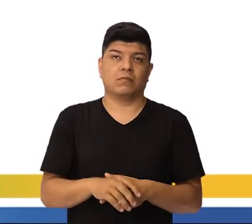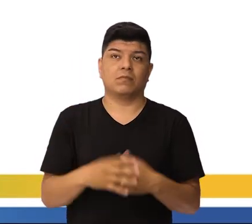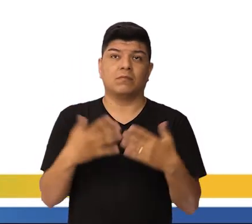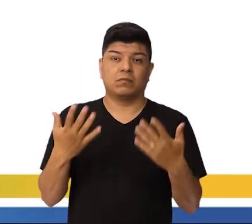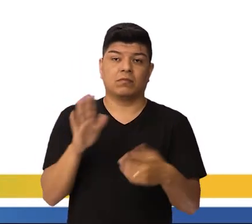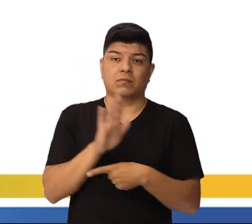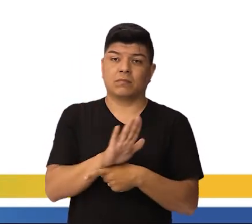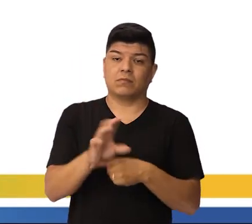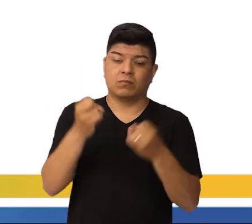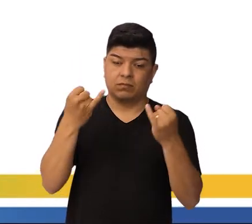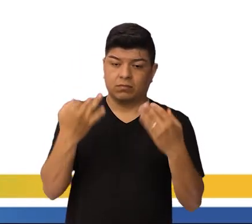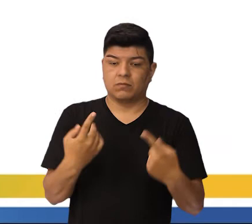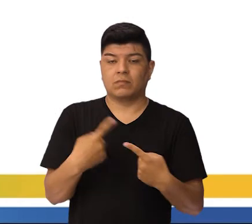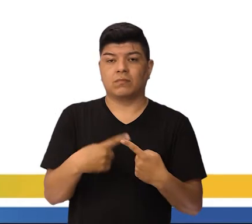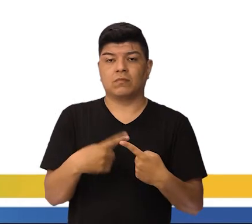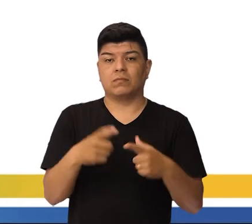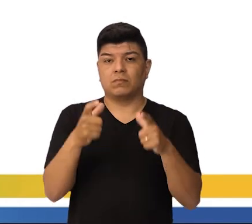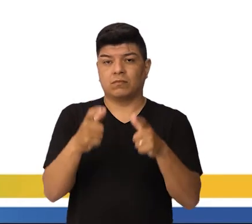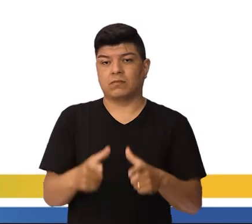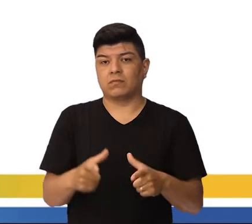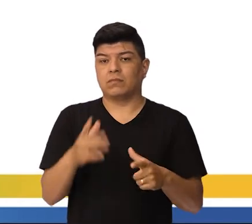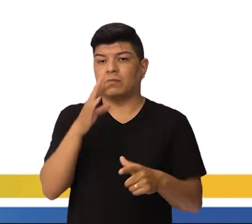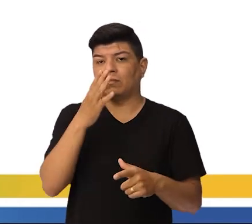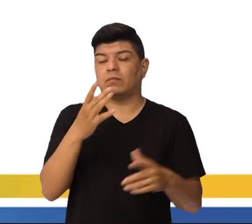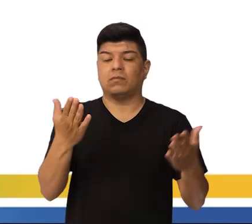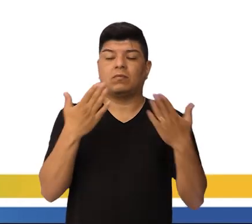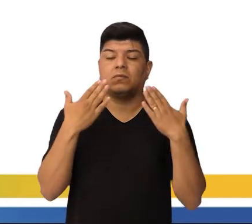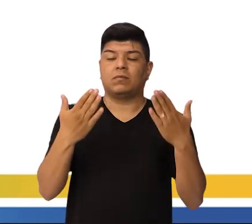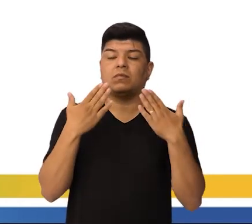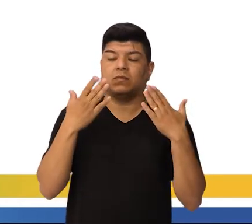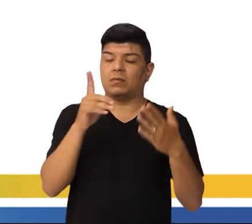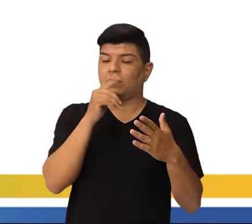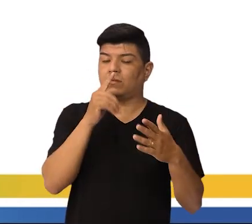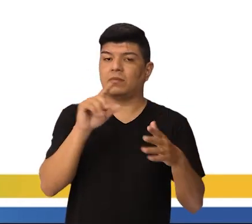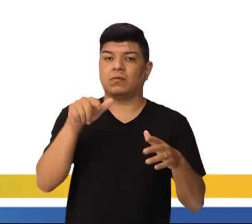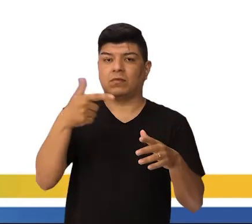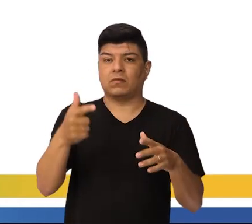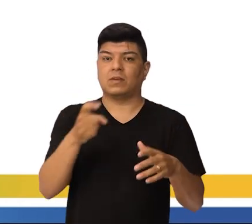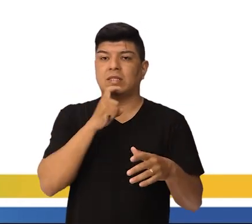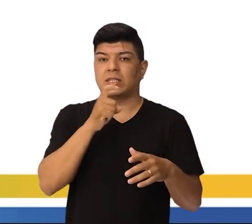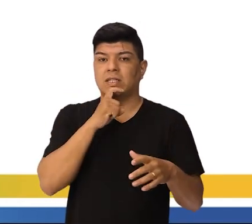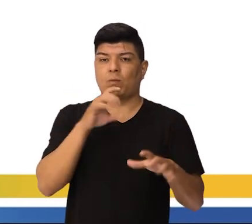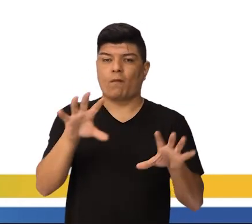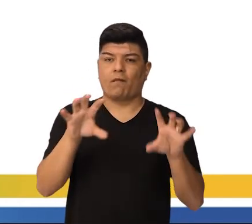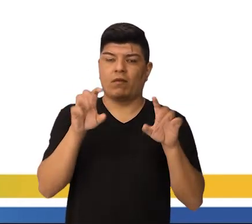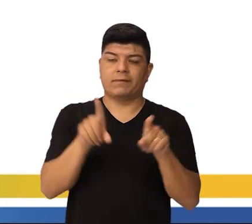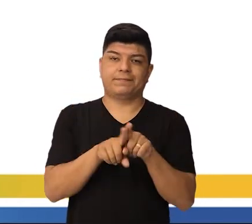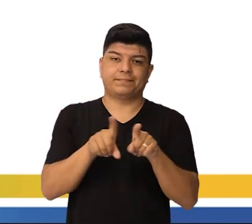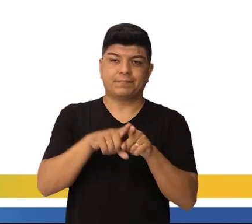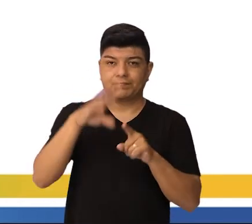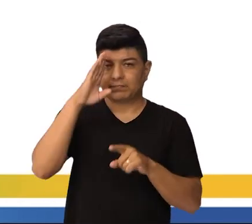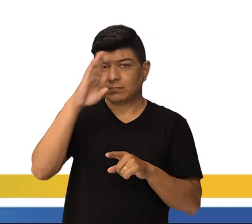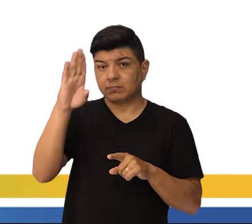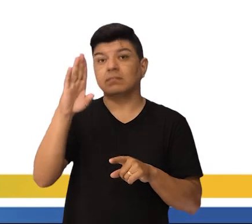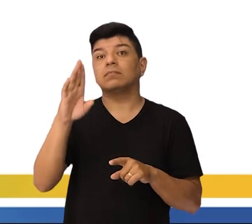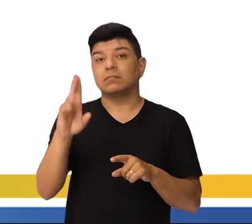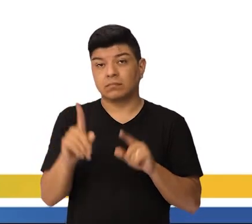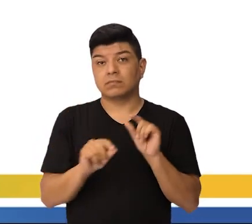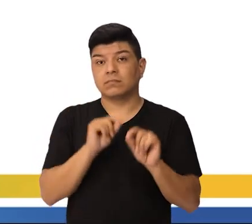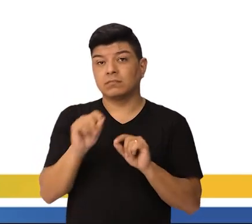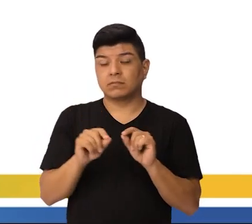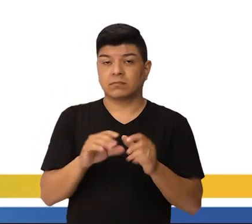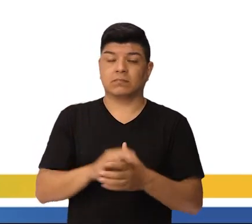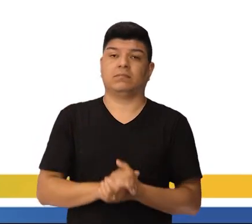que ajudam a explicar o porquê de uma região ser quente e úmida e outra ser fria e seca, por exemplo. Os principais fatores climáticos